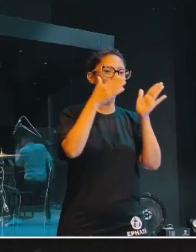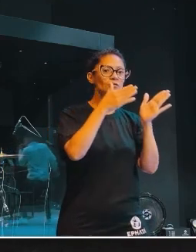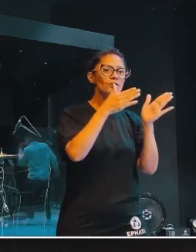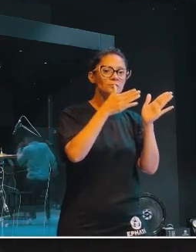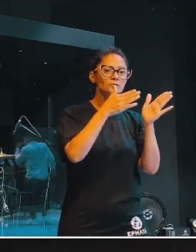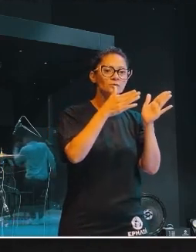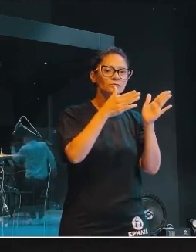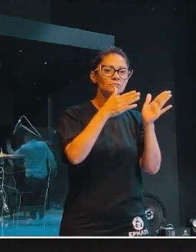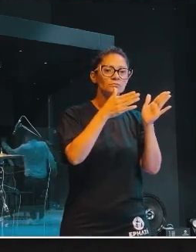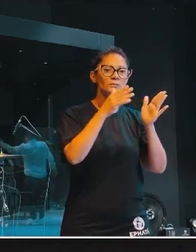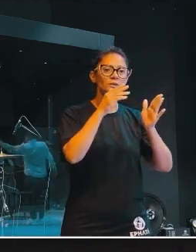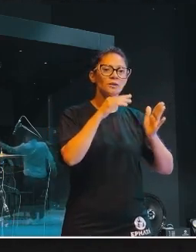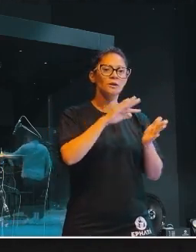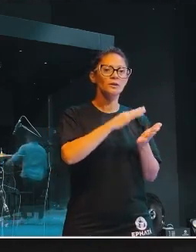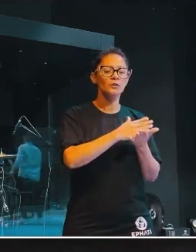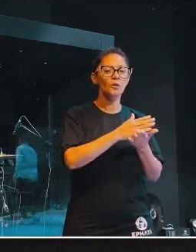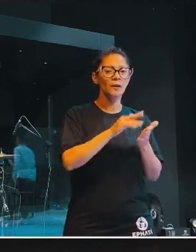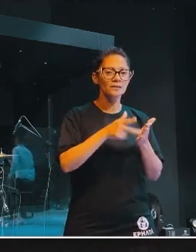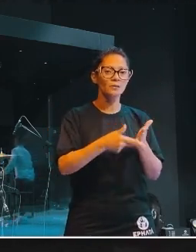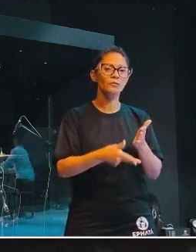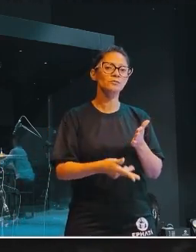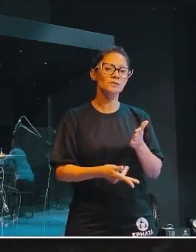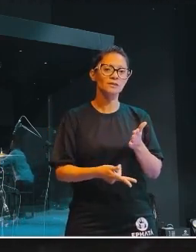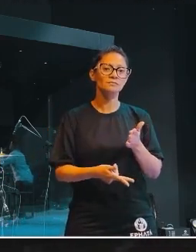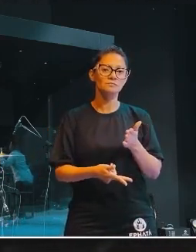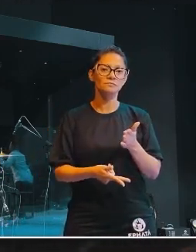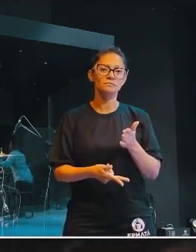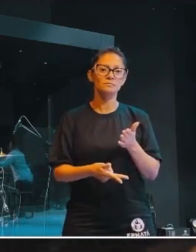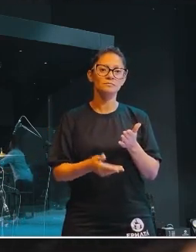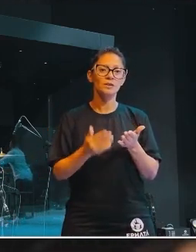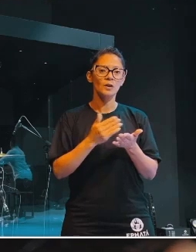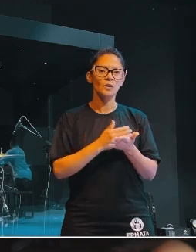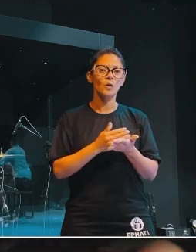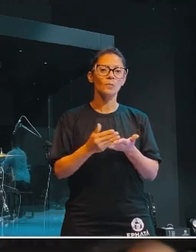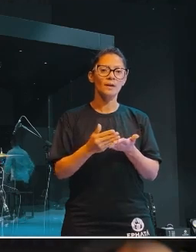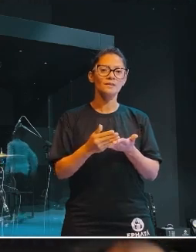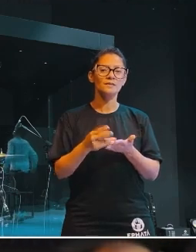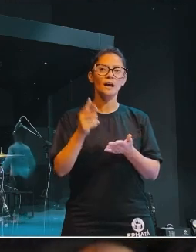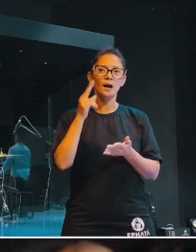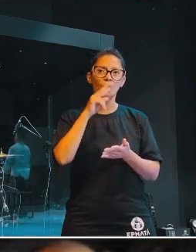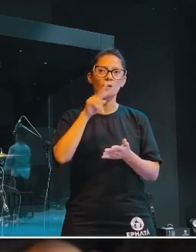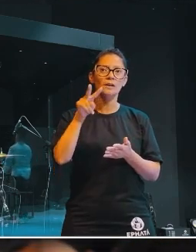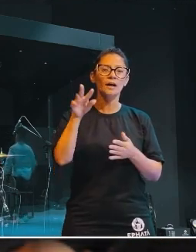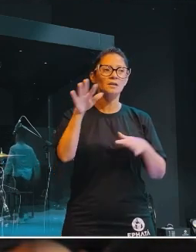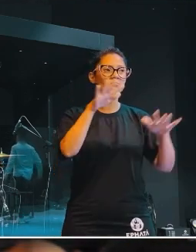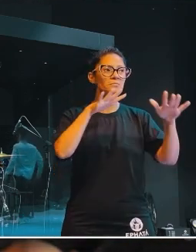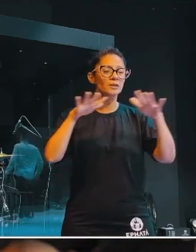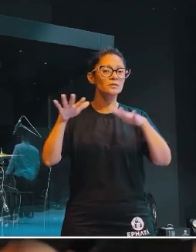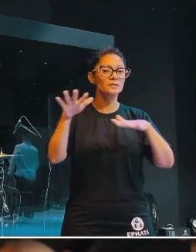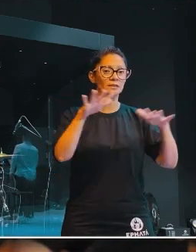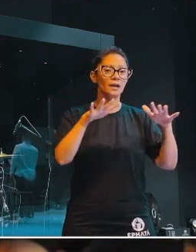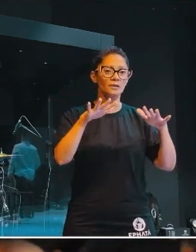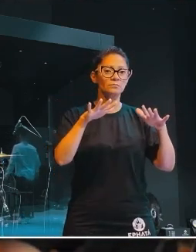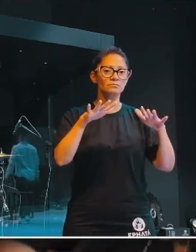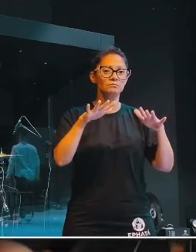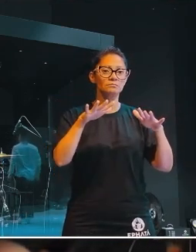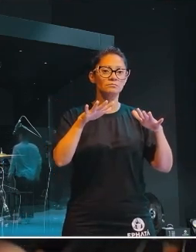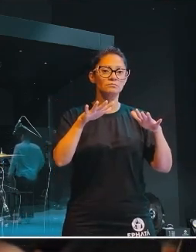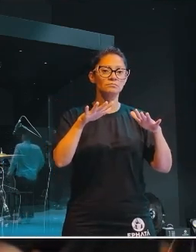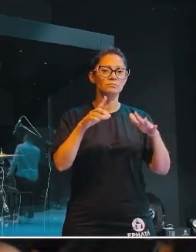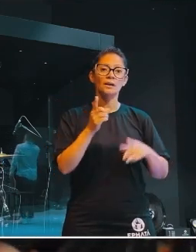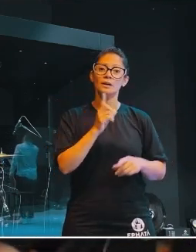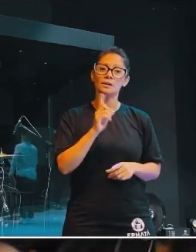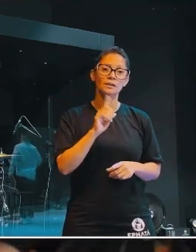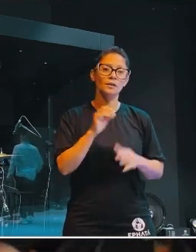ele deixa de fitar os seus olhos em Jesus e começa a olhar para o cenário à sua volta. Eu preciso falar isso para alguém nessa noite.